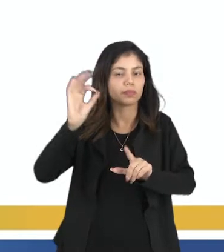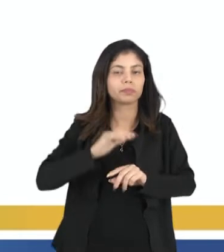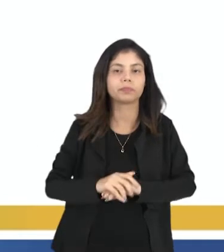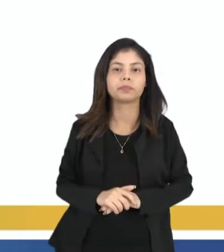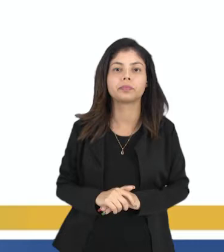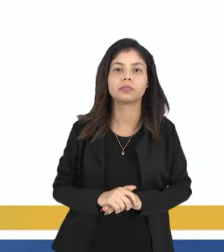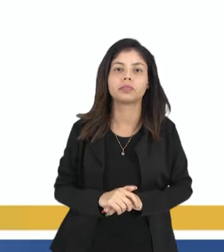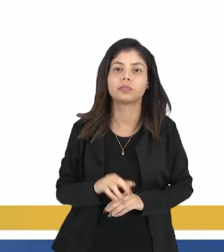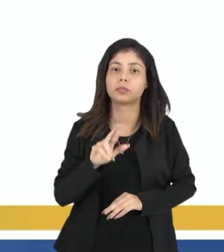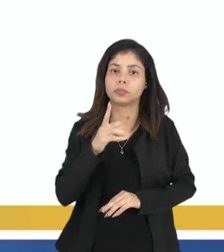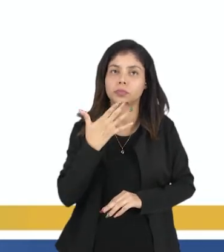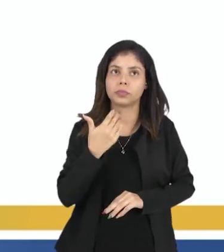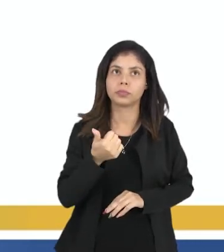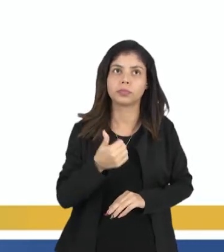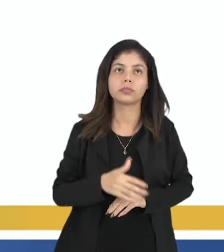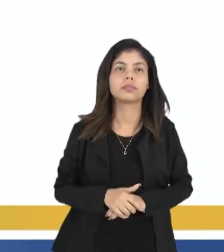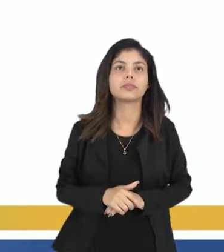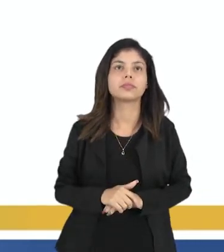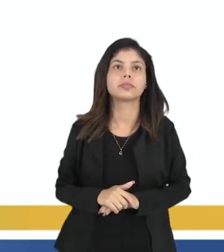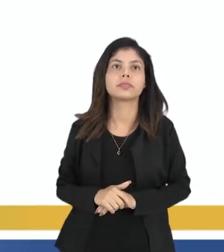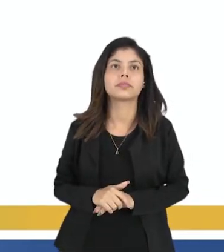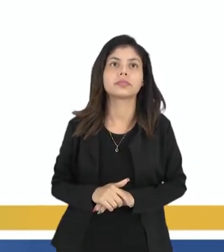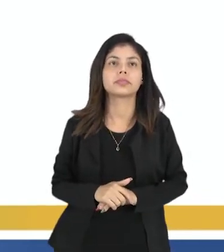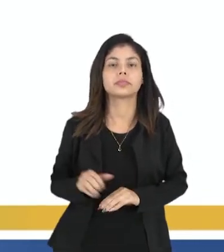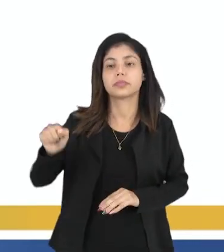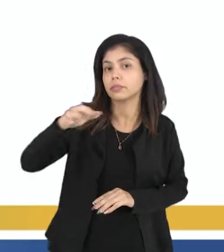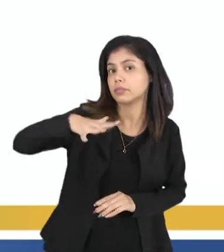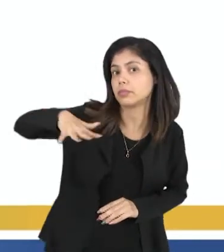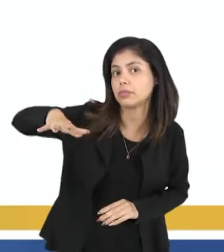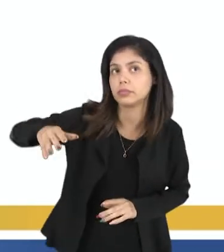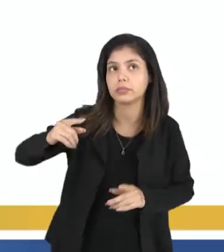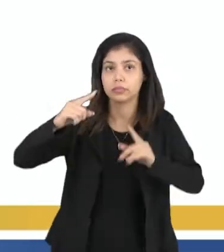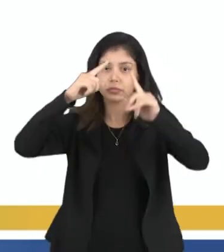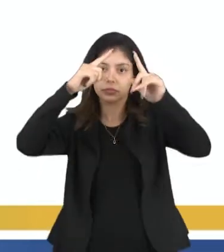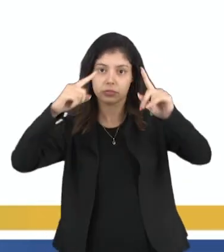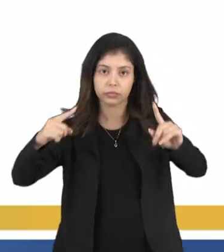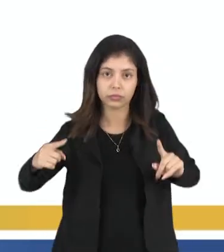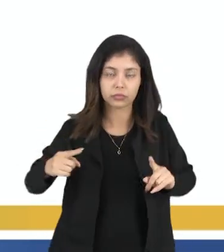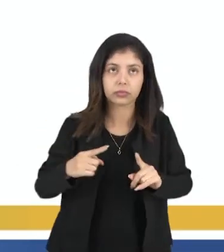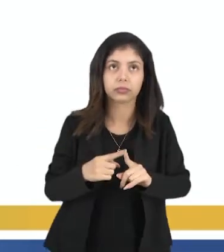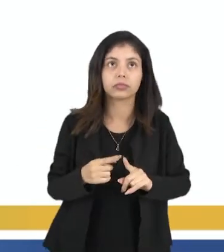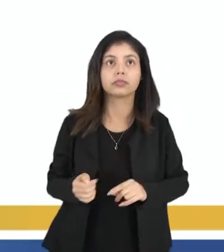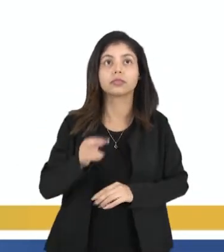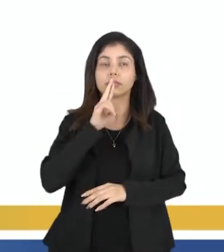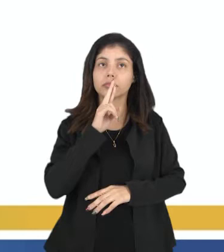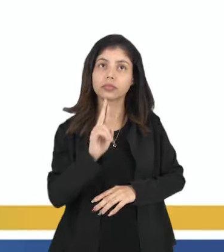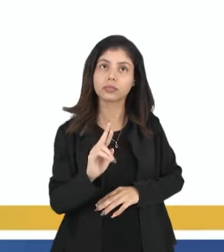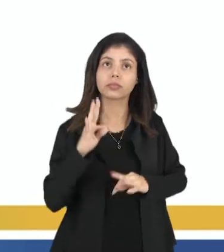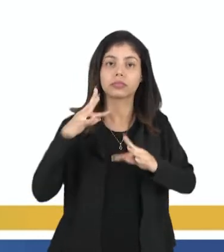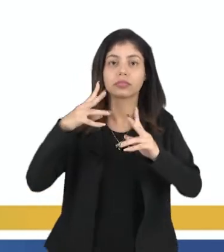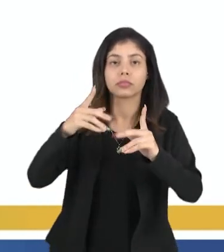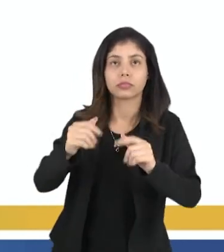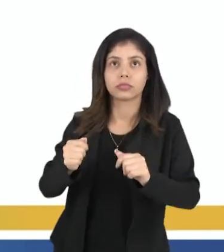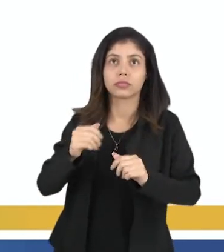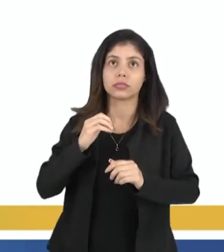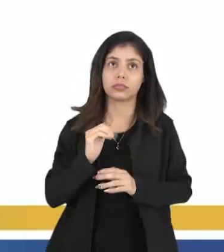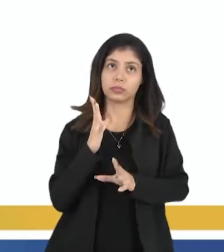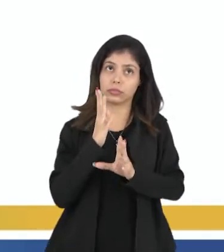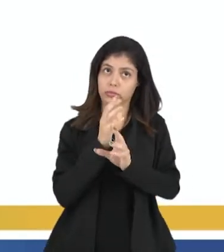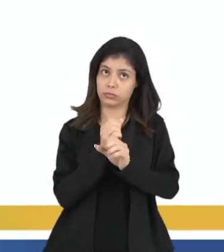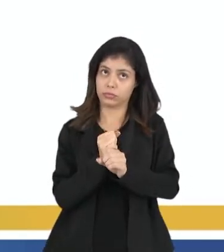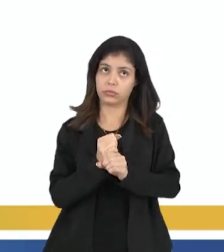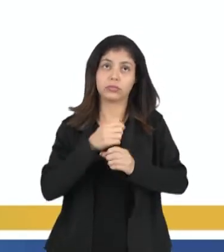90 graus tudo bem agora nós vamos na área da pirâmide é calculada da pirâmide significa